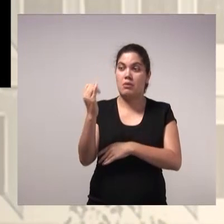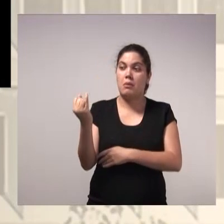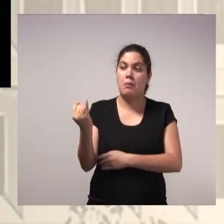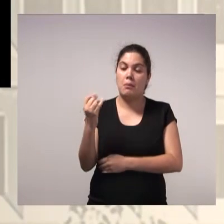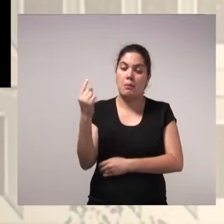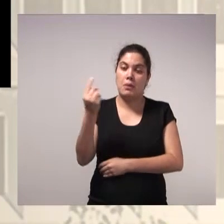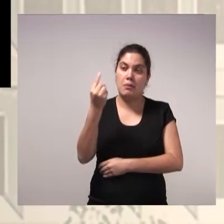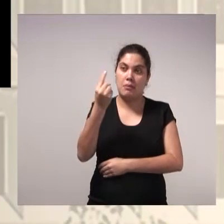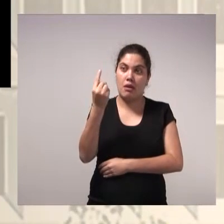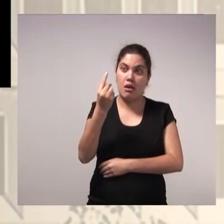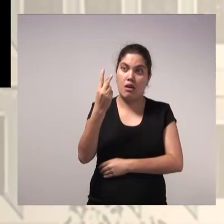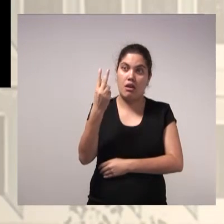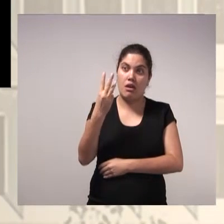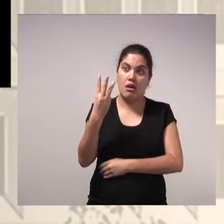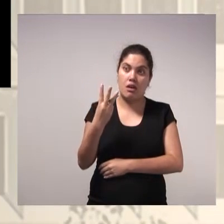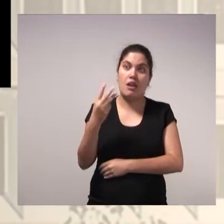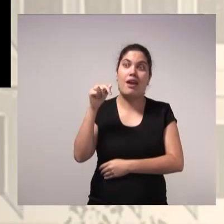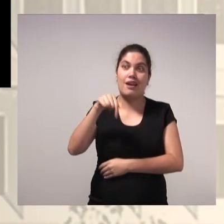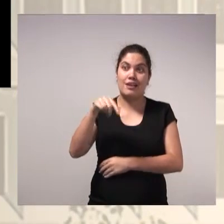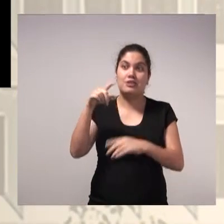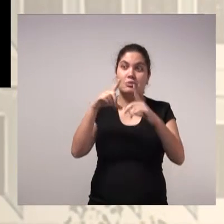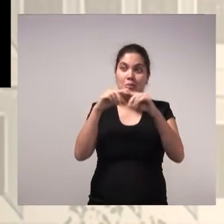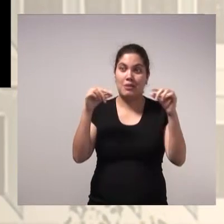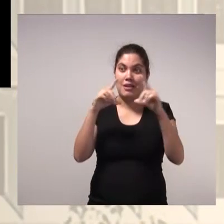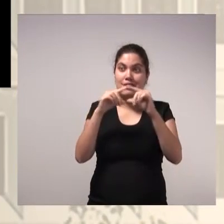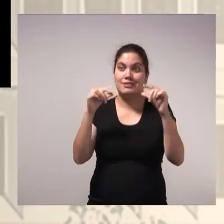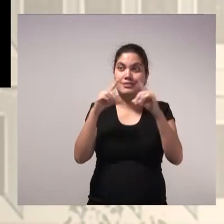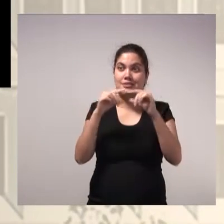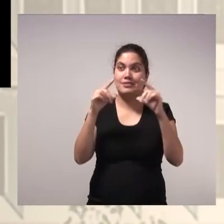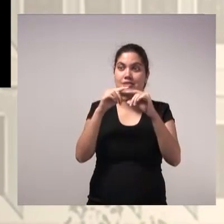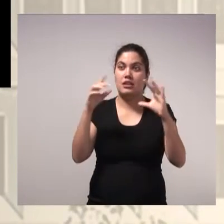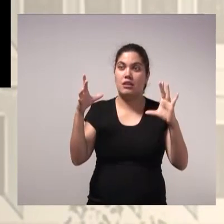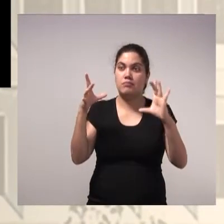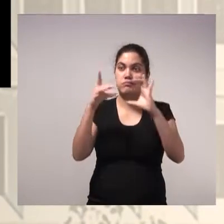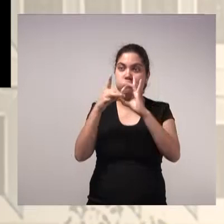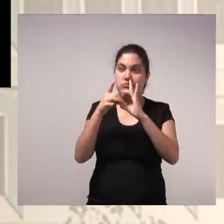as primeiras instalações de Brasília interligadas à rede,